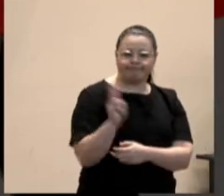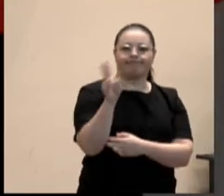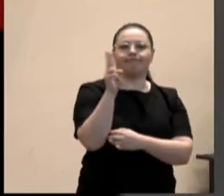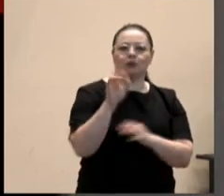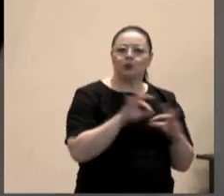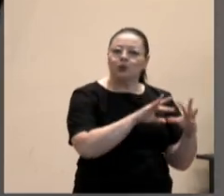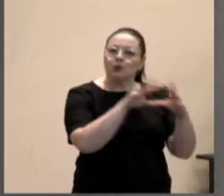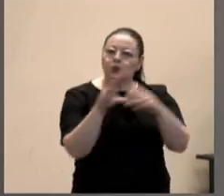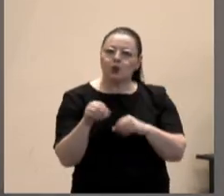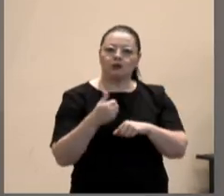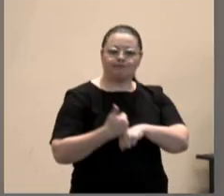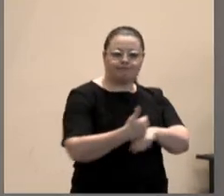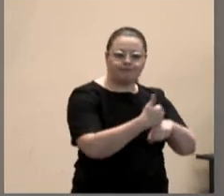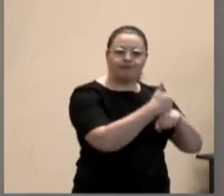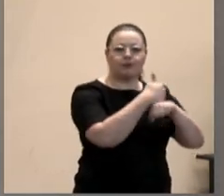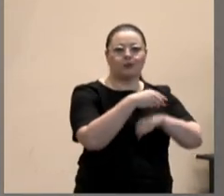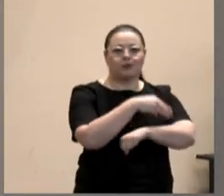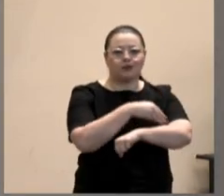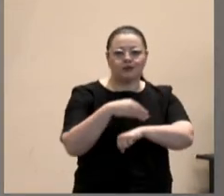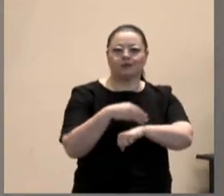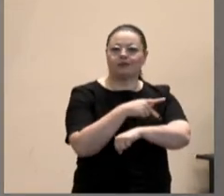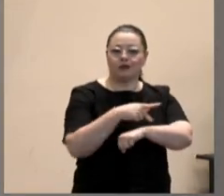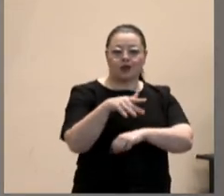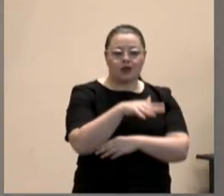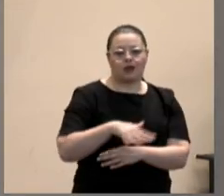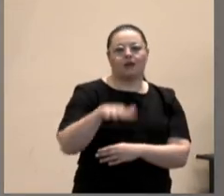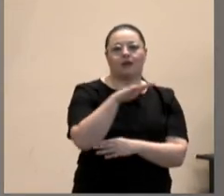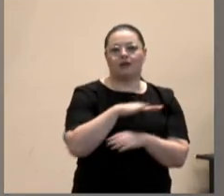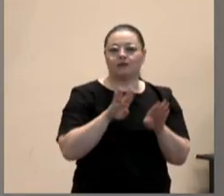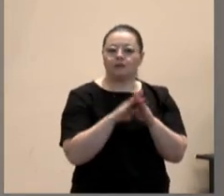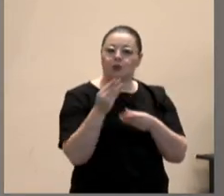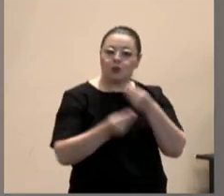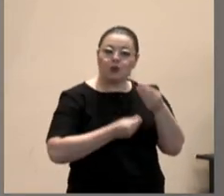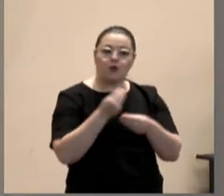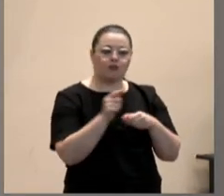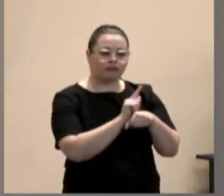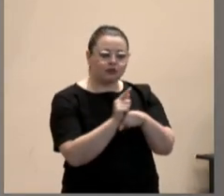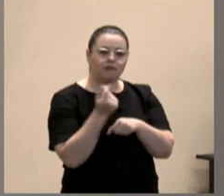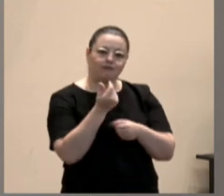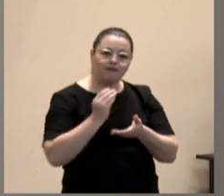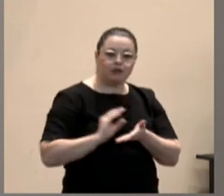Magistério, Gestão Democrática e Financiamento da Educação.